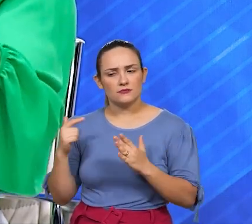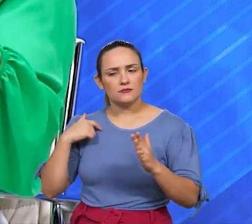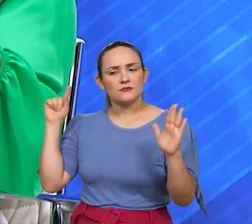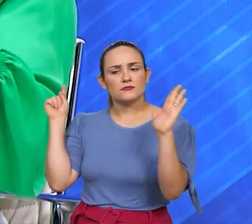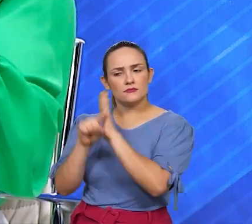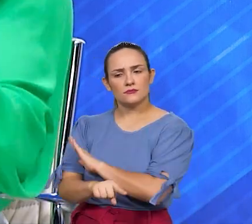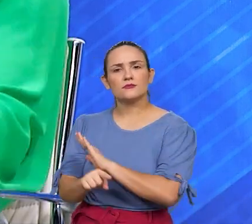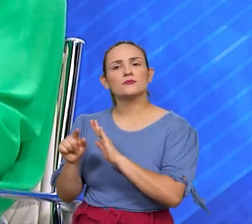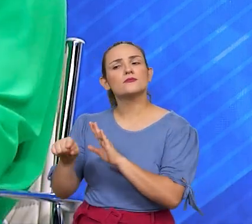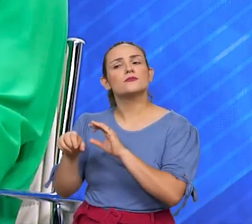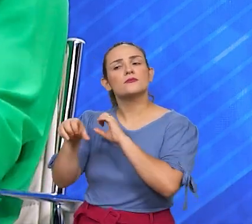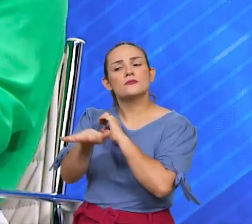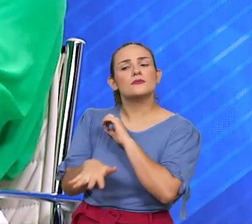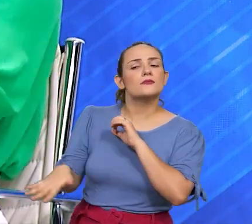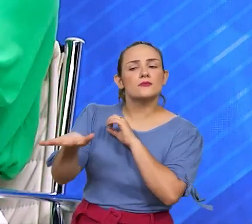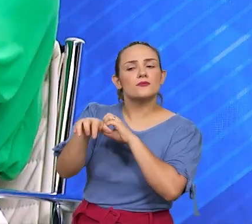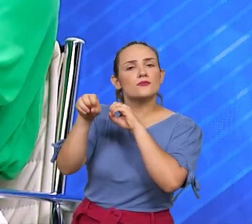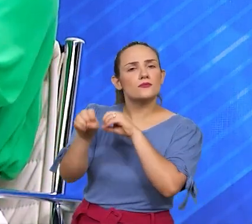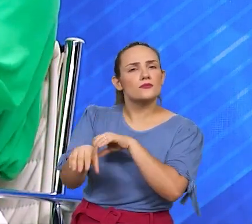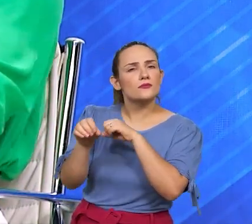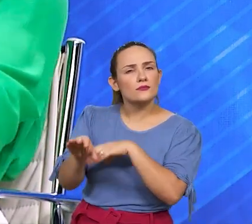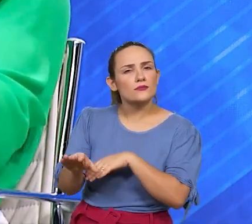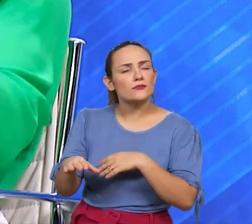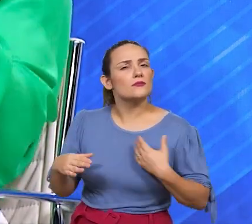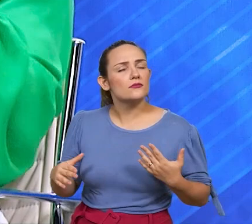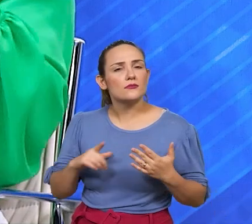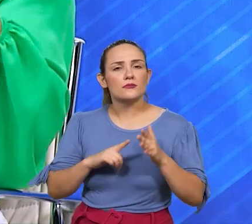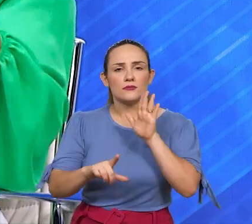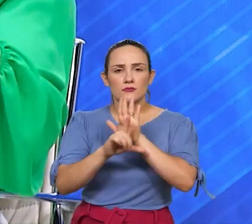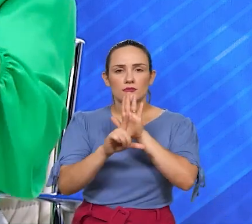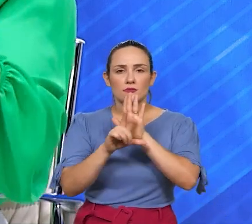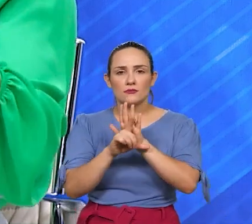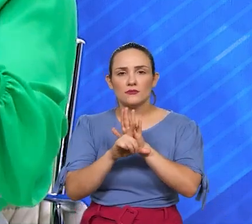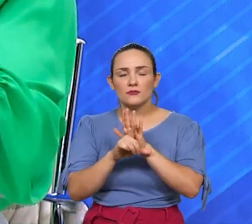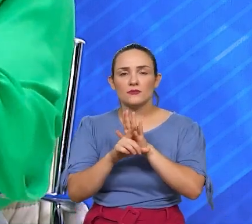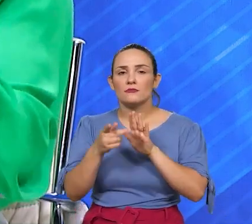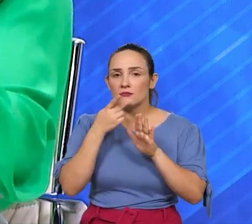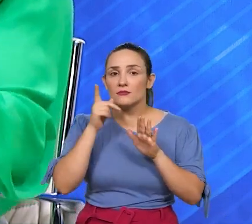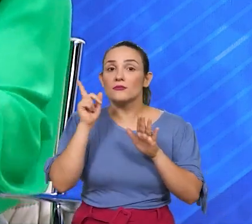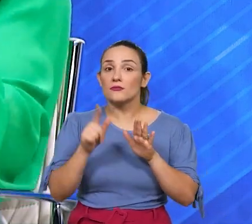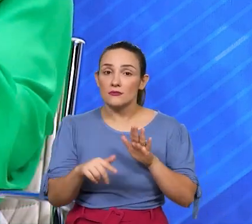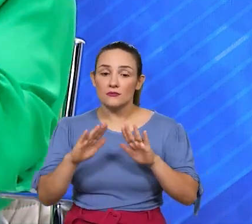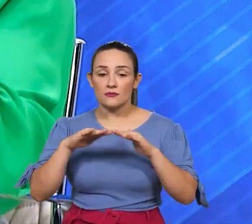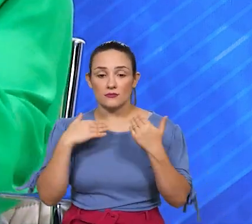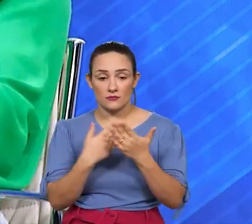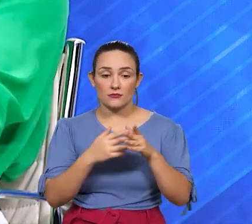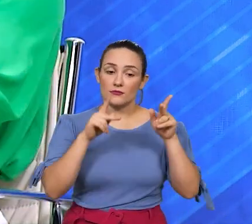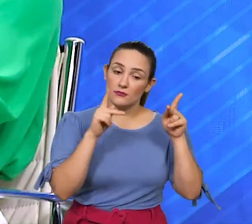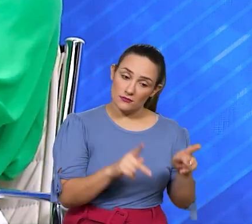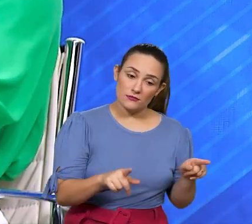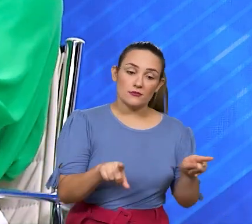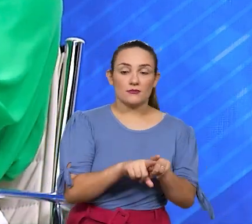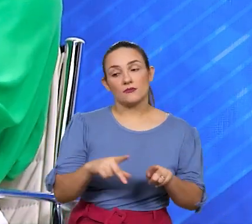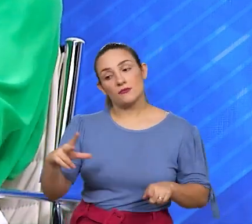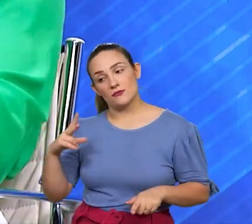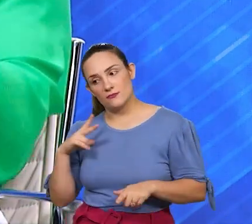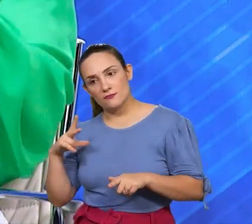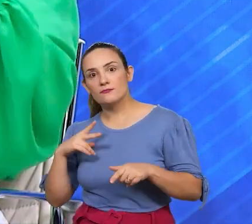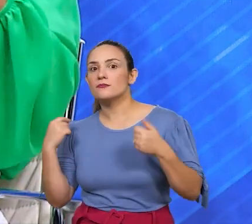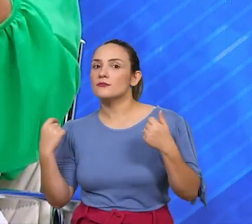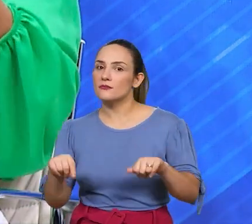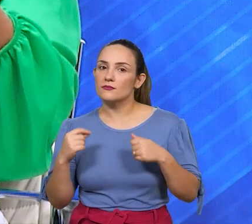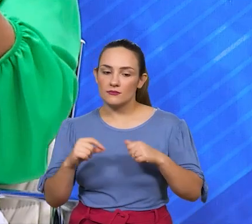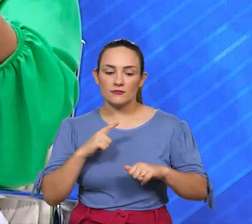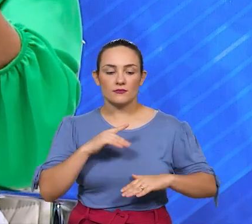na educação, existe uma lei que traz a obrigatoriedade das escolas públicas e também privadas